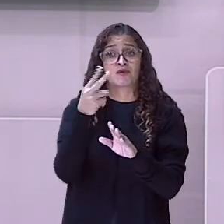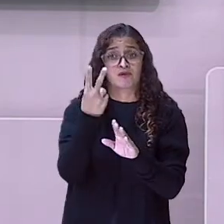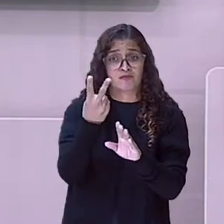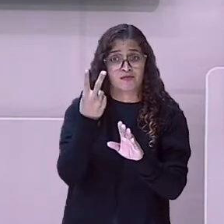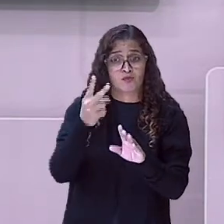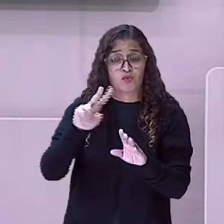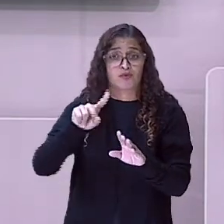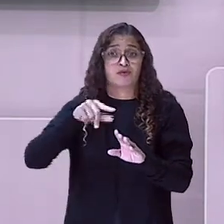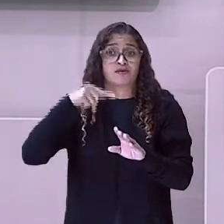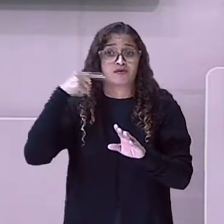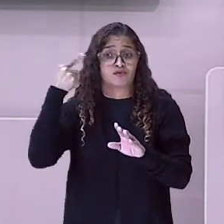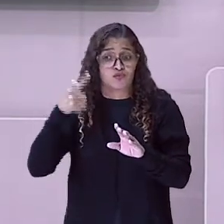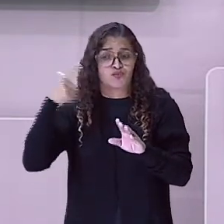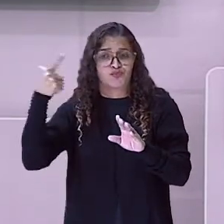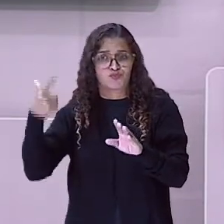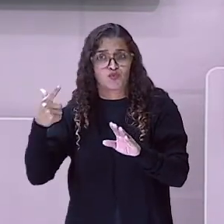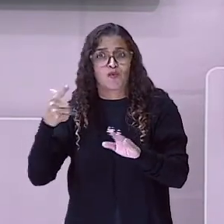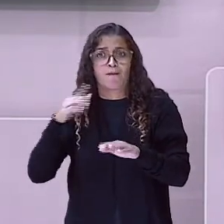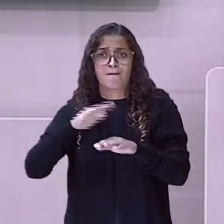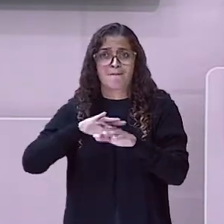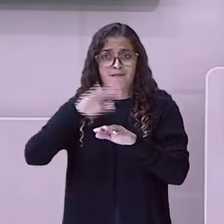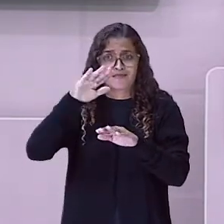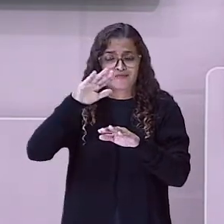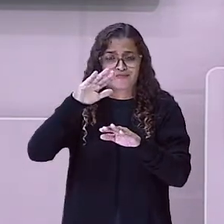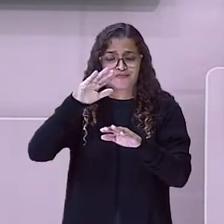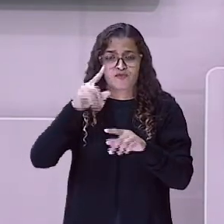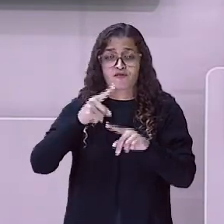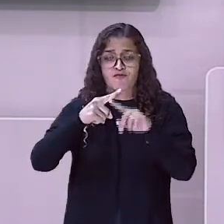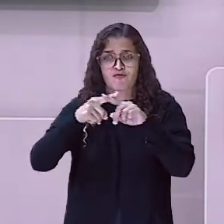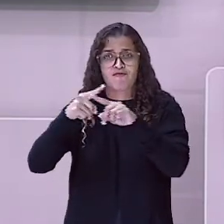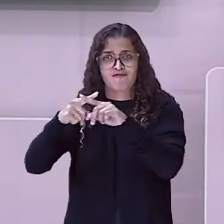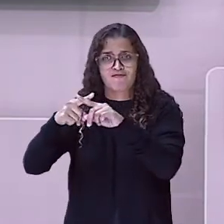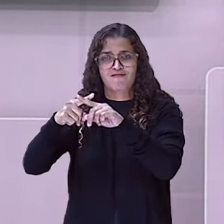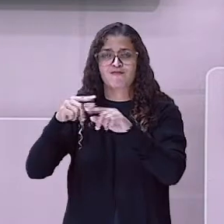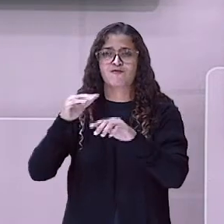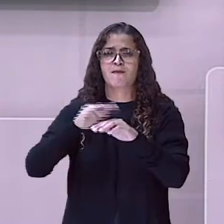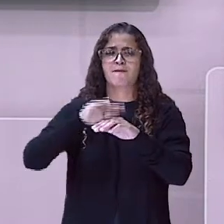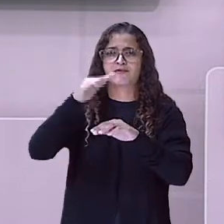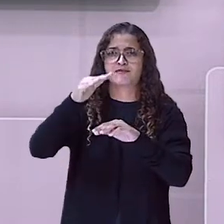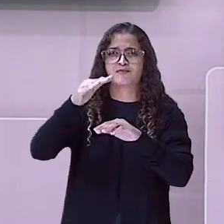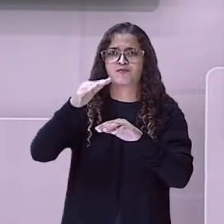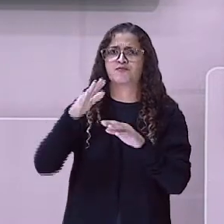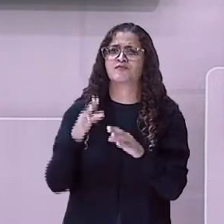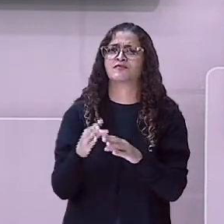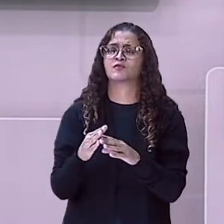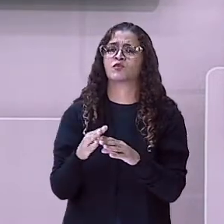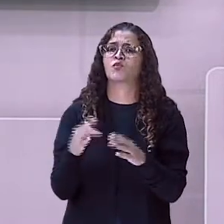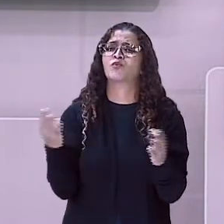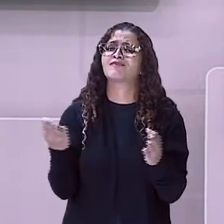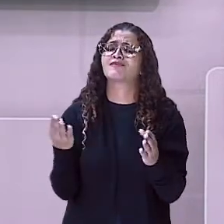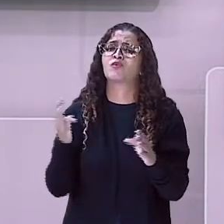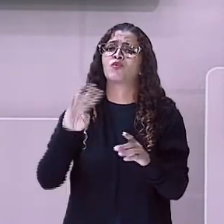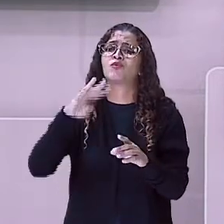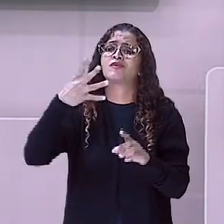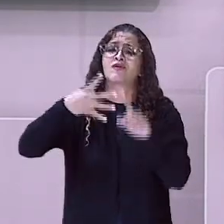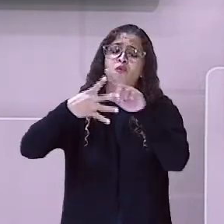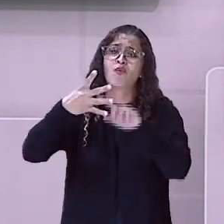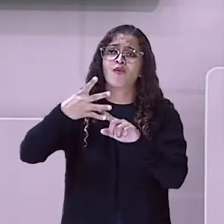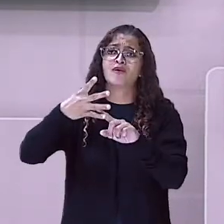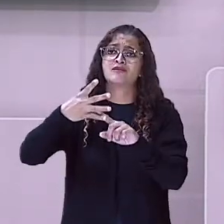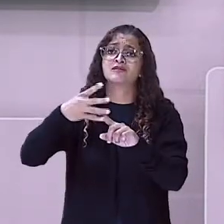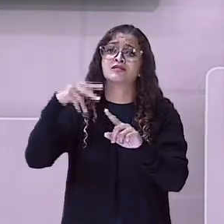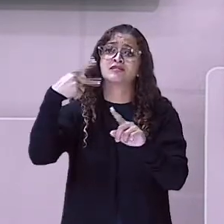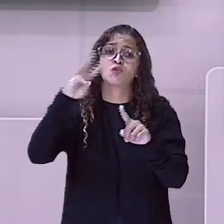nós temos o dobro de 4. Quando eu falo o dobro de 4, eu estou falando 4 mais